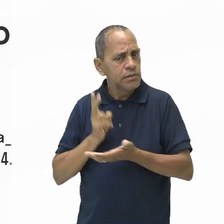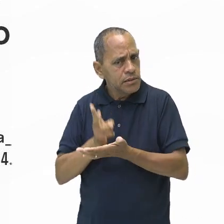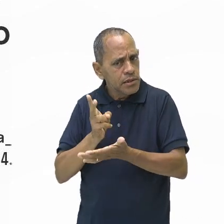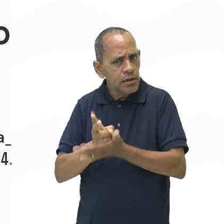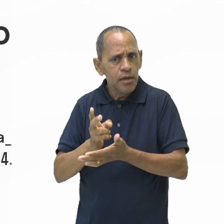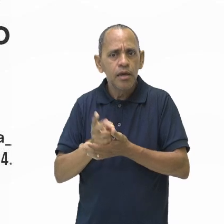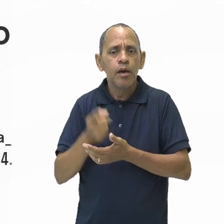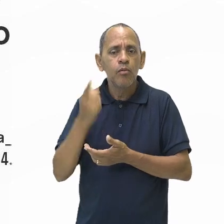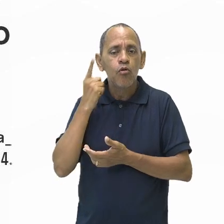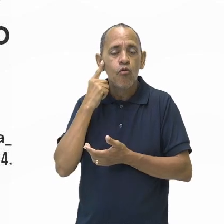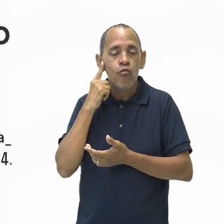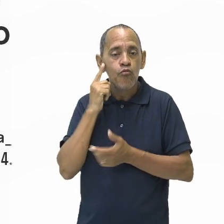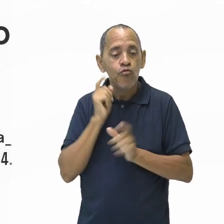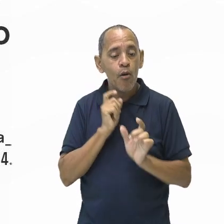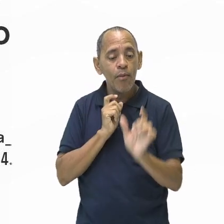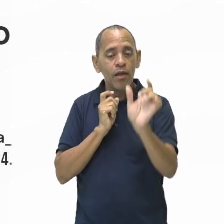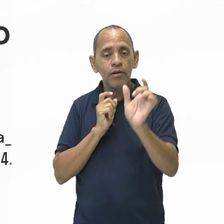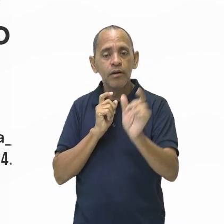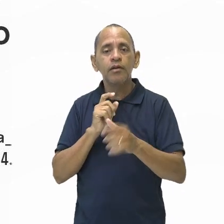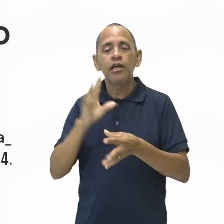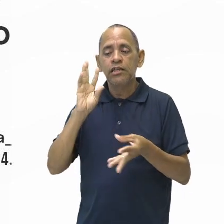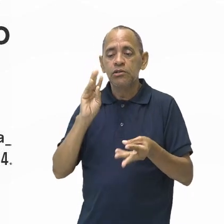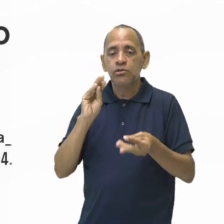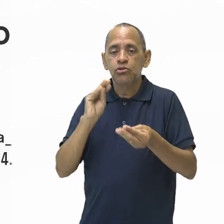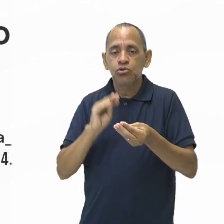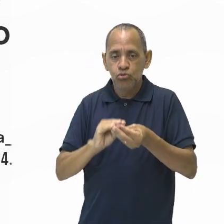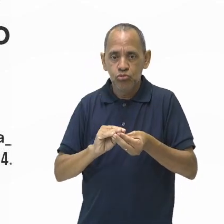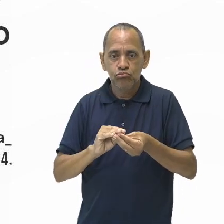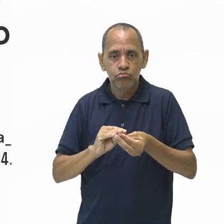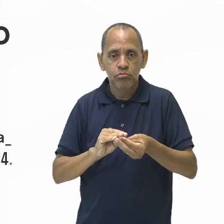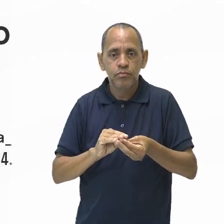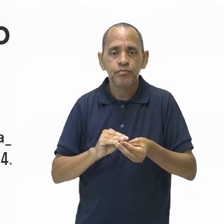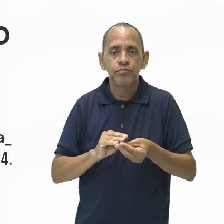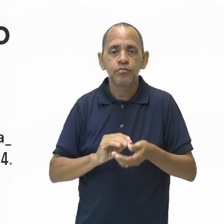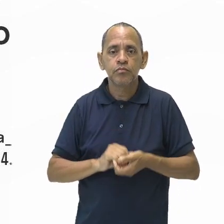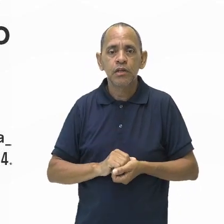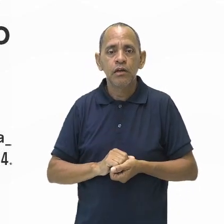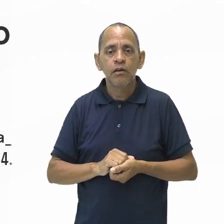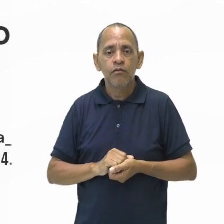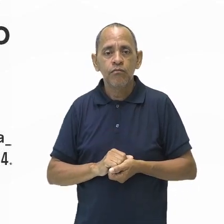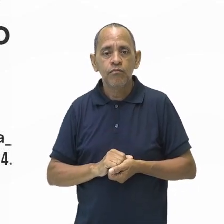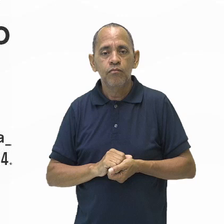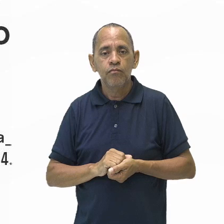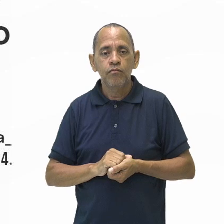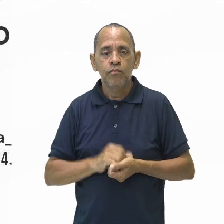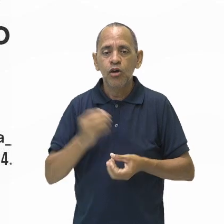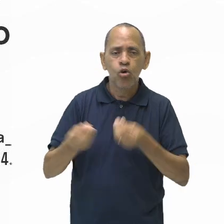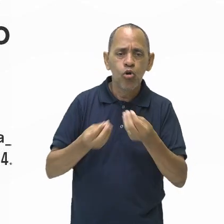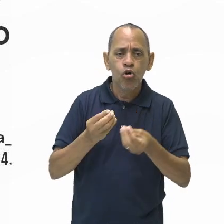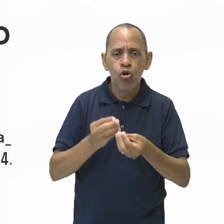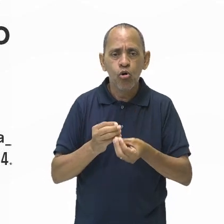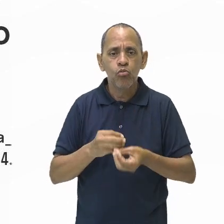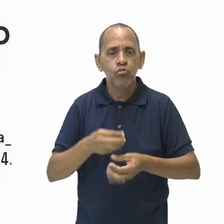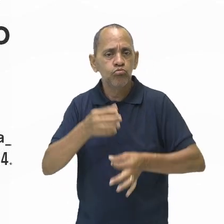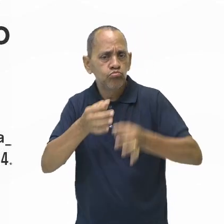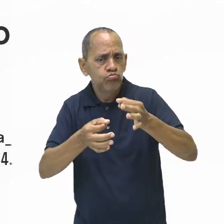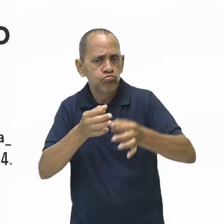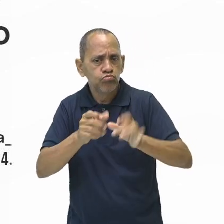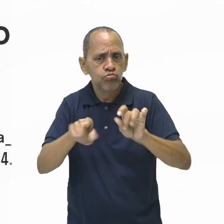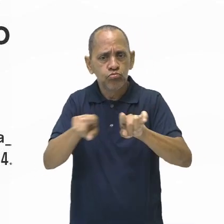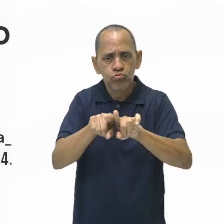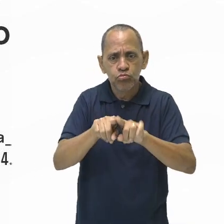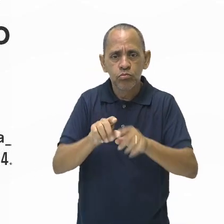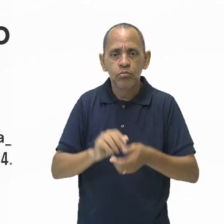resumo, significa que é uma resenha resumo que vai só o que? Sintetizar. Vamos lá verificar. A resenha